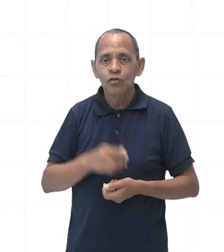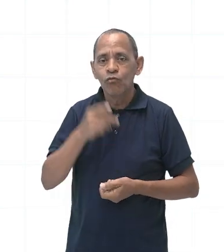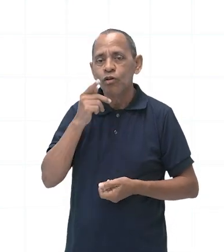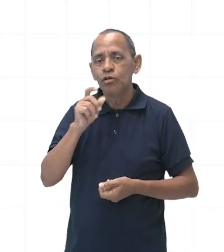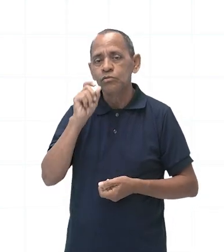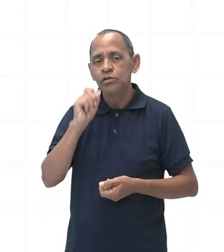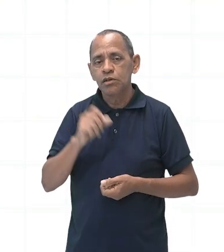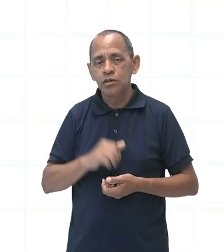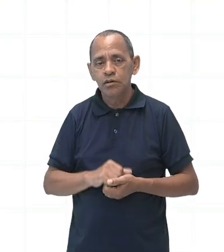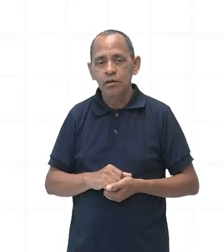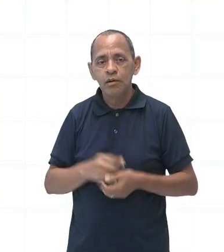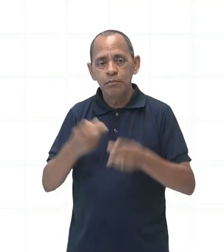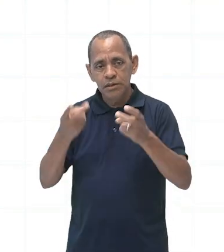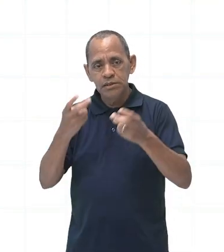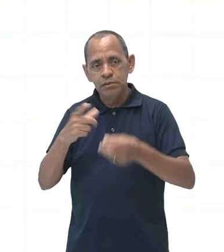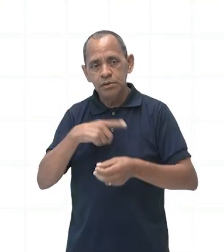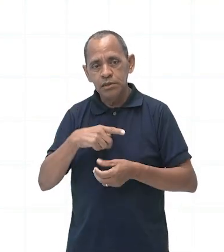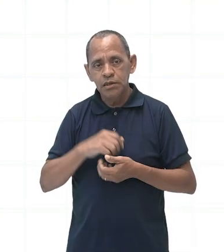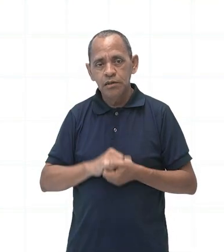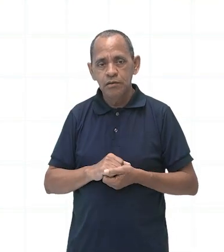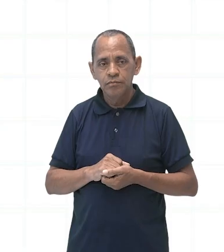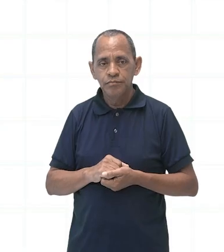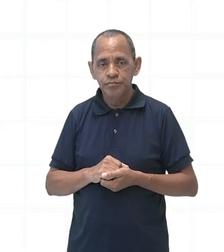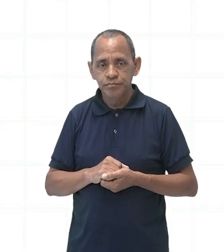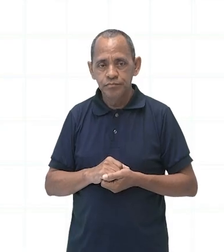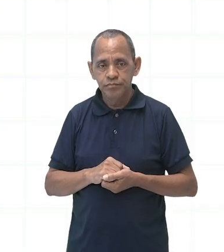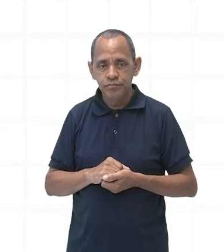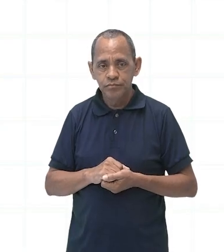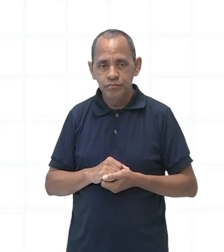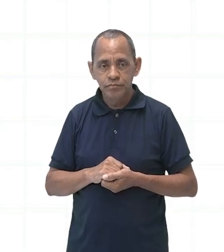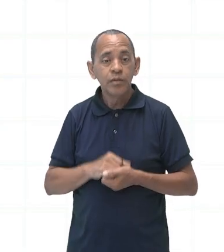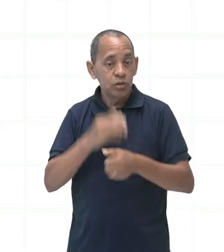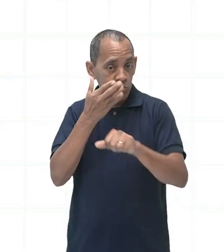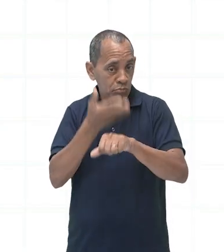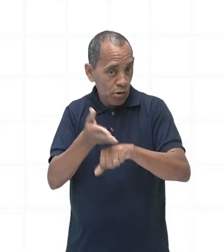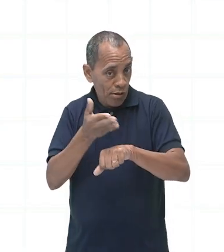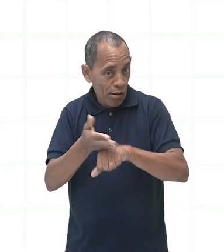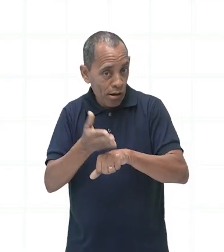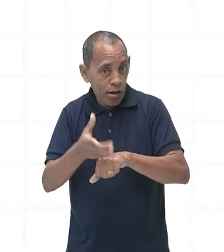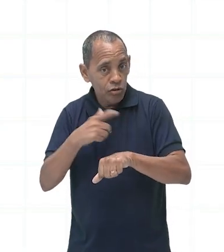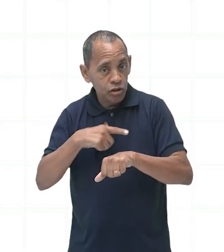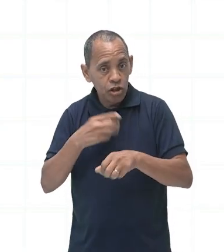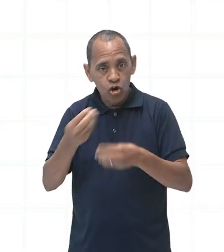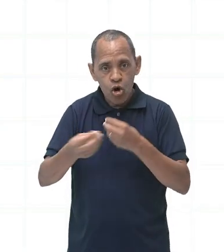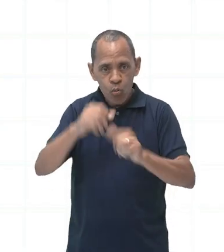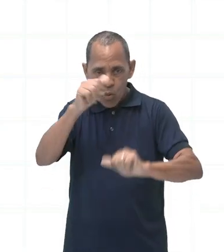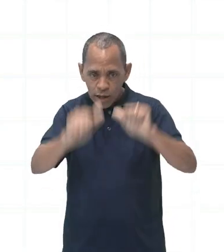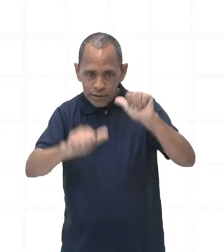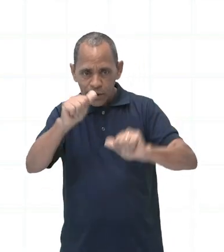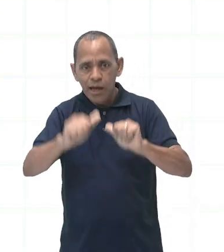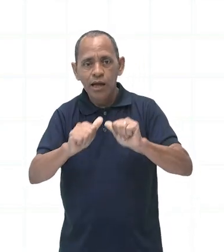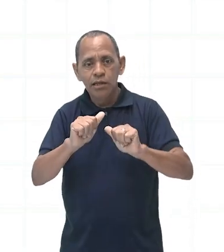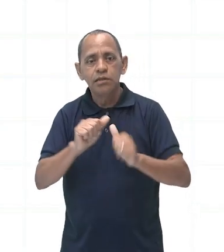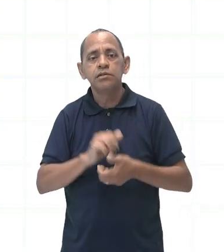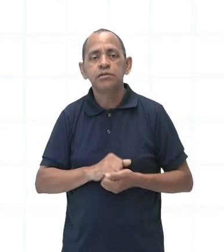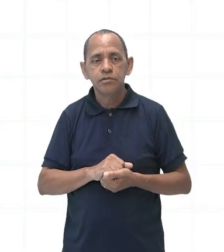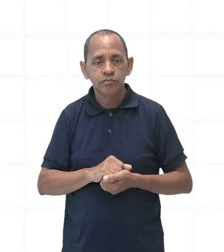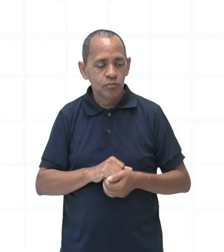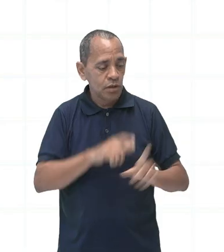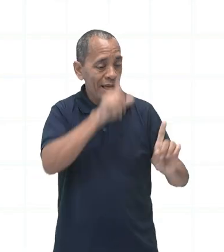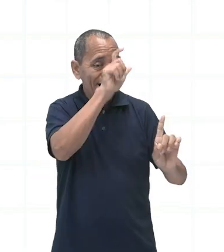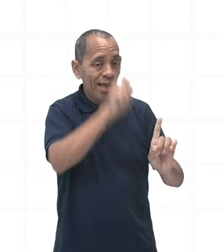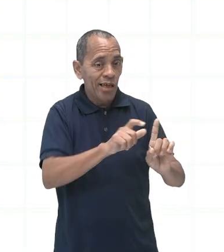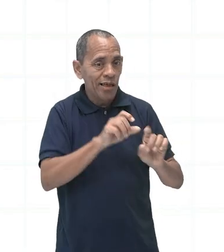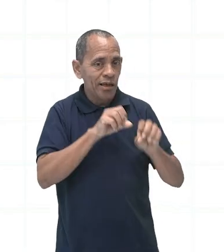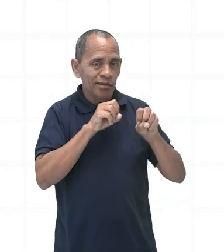Estado. Olhem só. Quando nós dizemos isso, para sermos mais efetivos na nossa observação aqui, na nossa